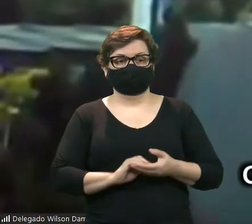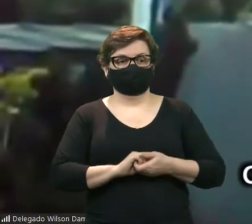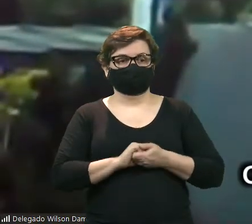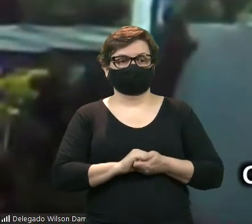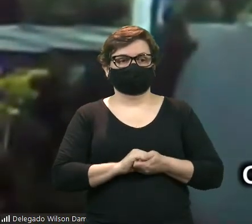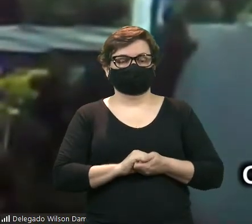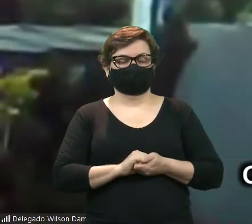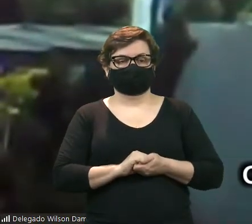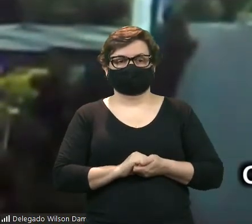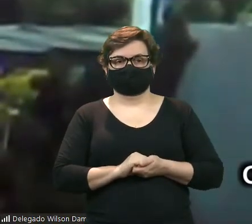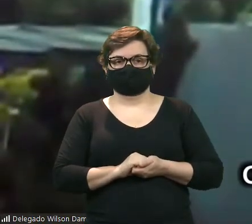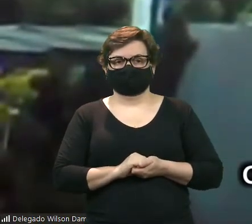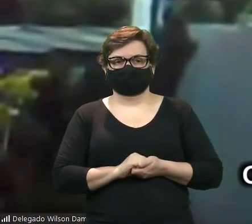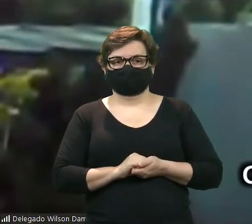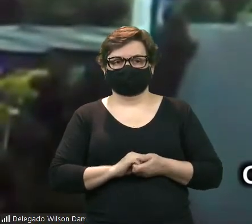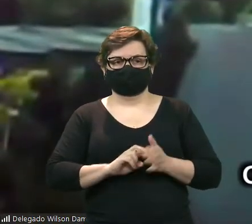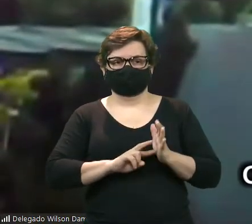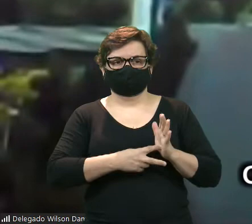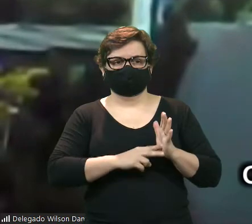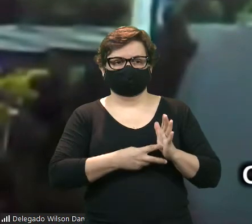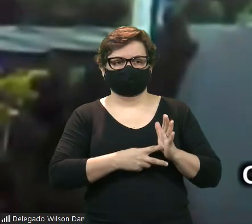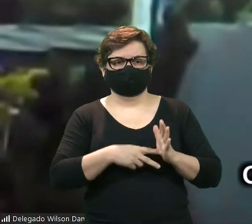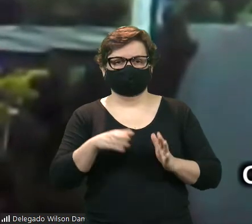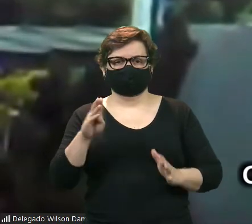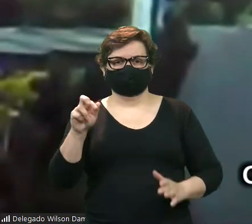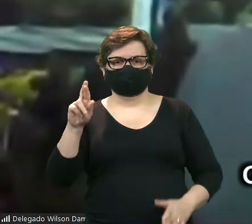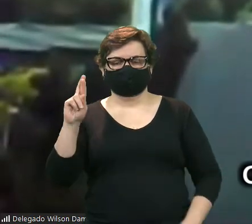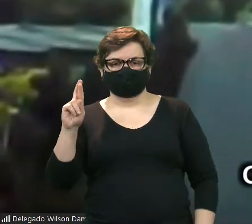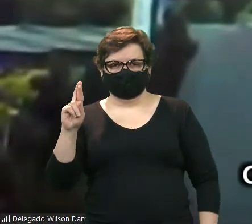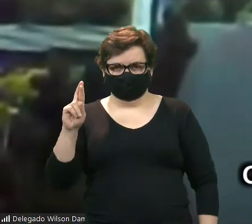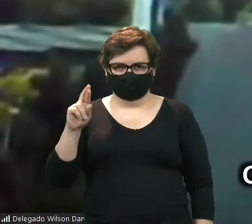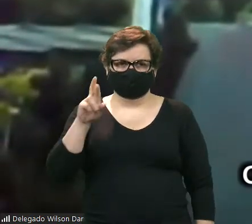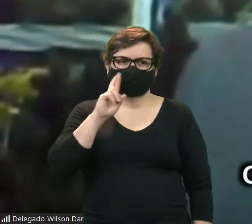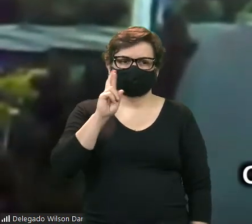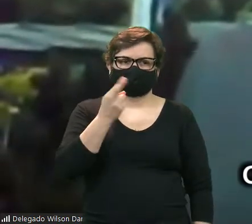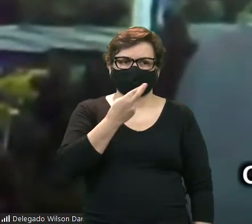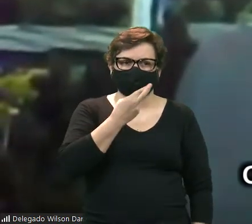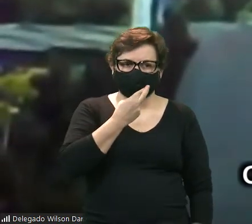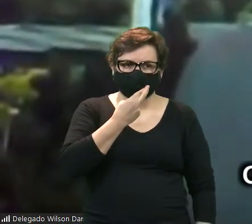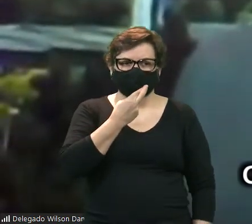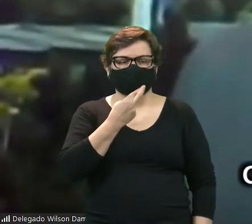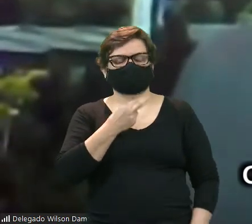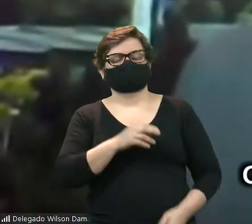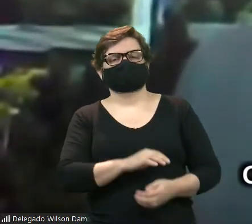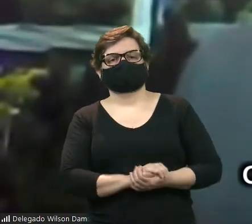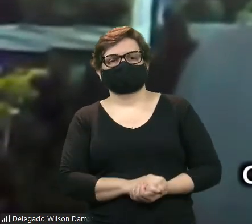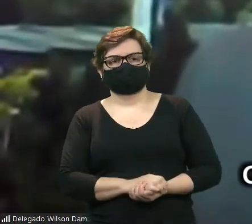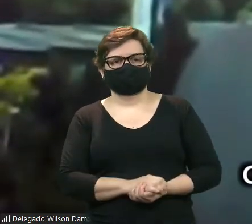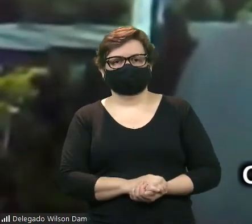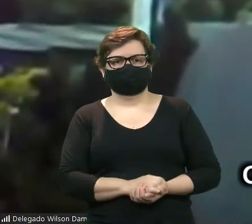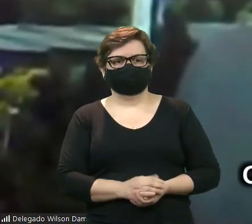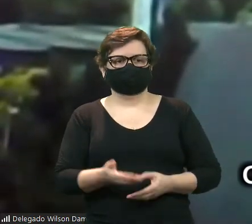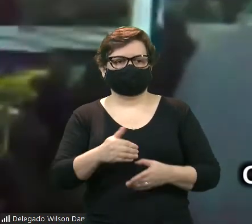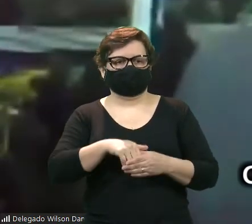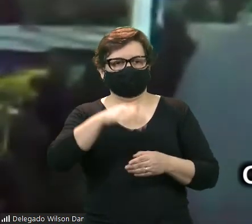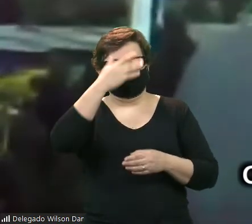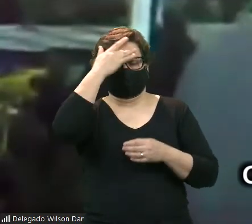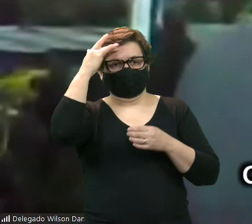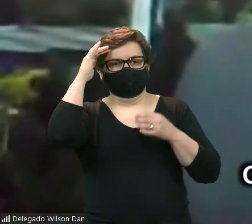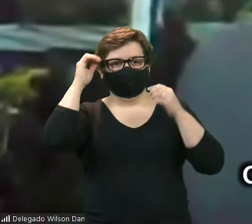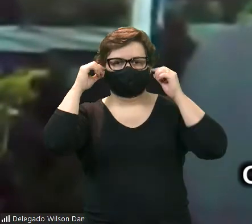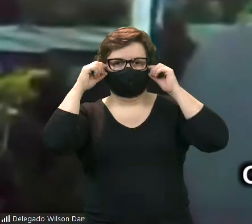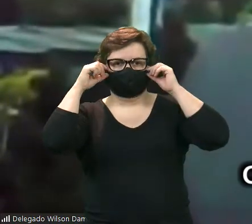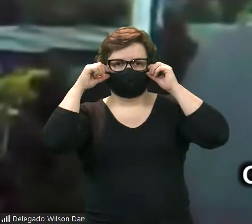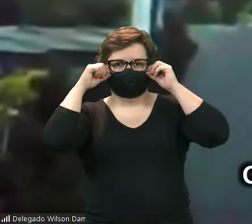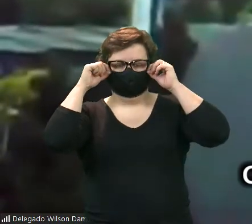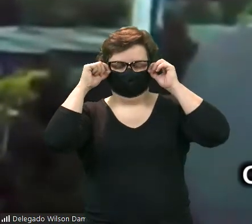cumprimentar o Sindicato dos Bares e Restaurantes Similares de Marília, na pessoa do